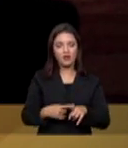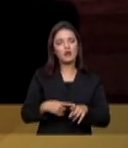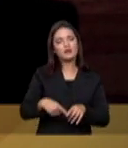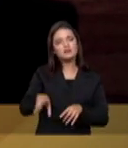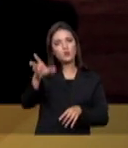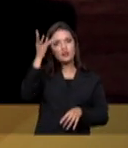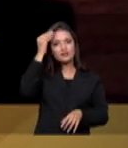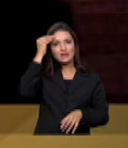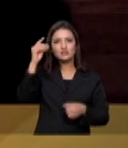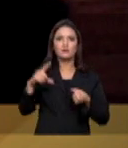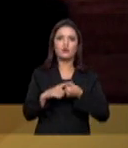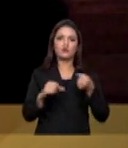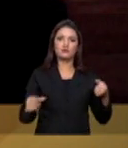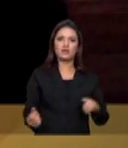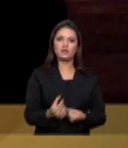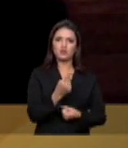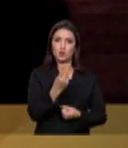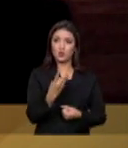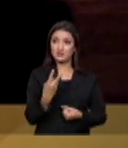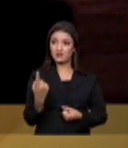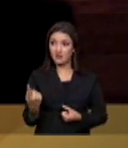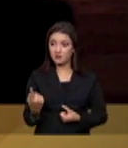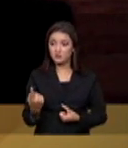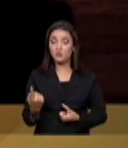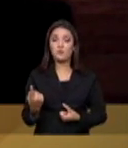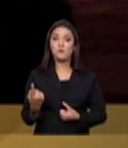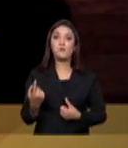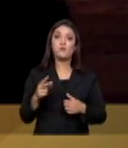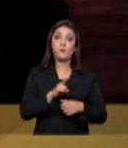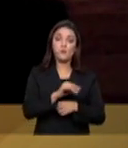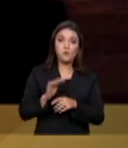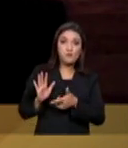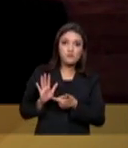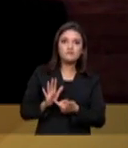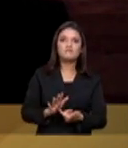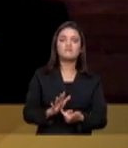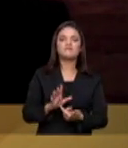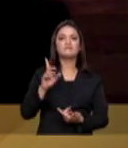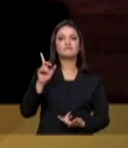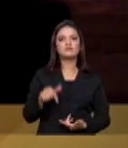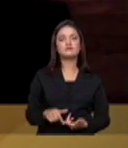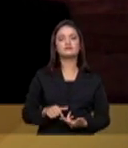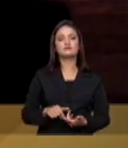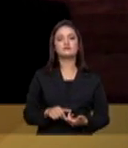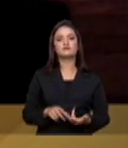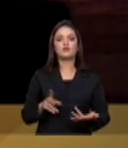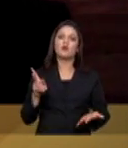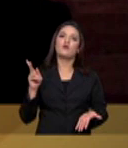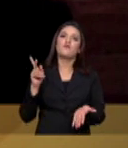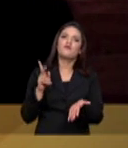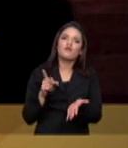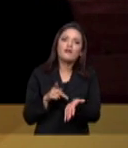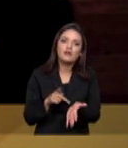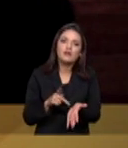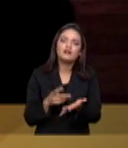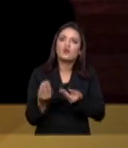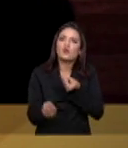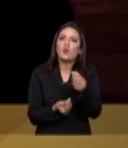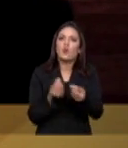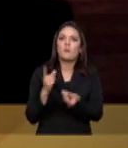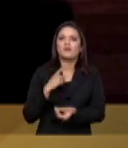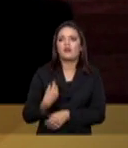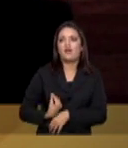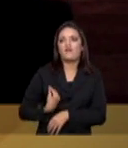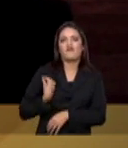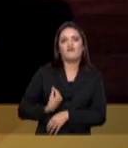constitucional o exame representar a verdadeira condição de resistência e